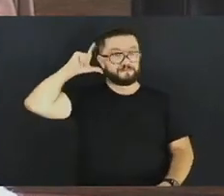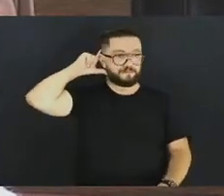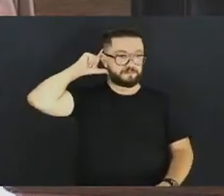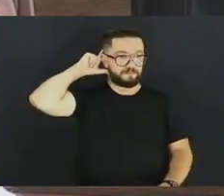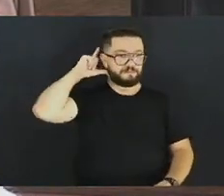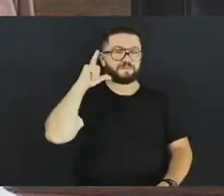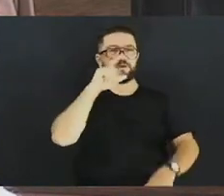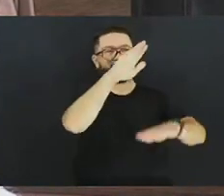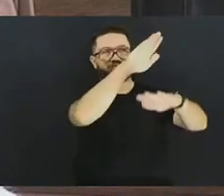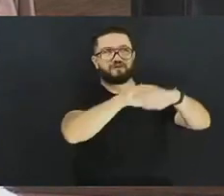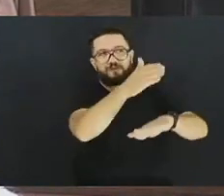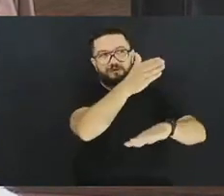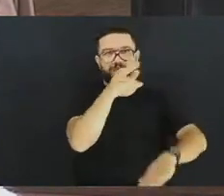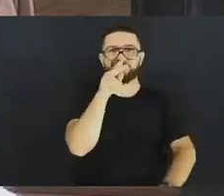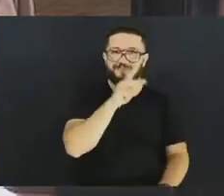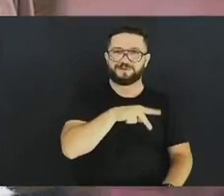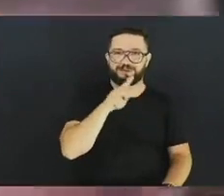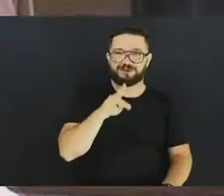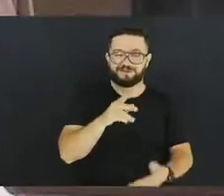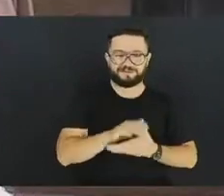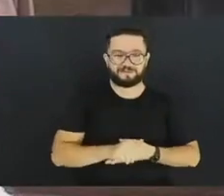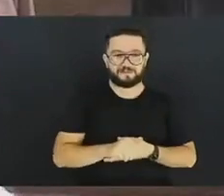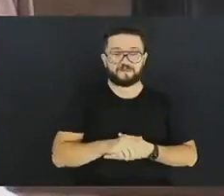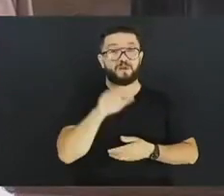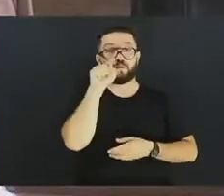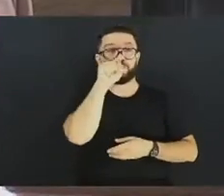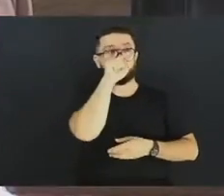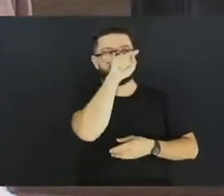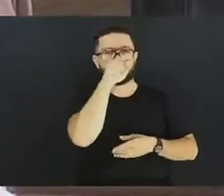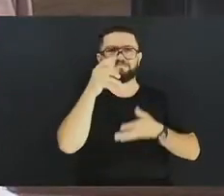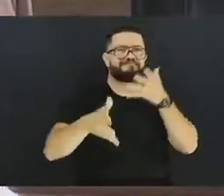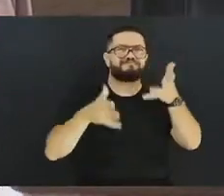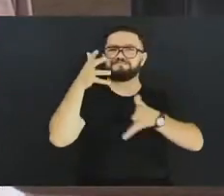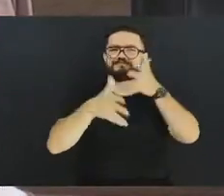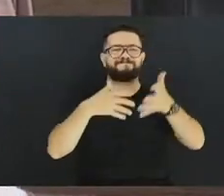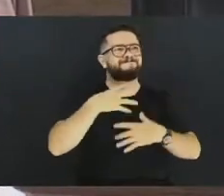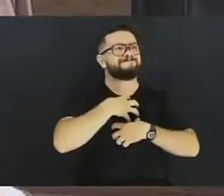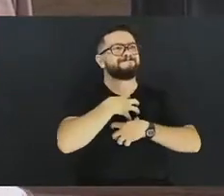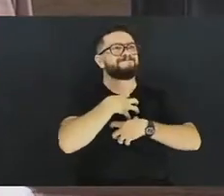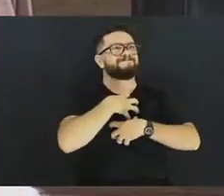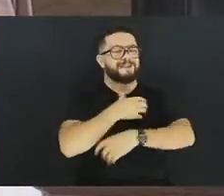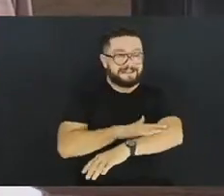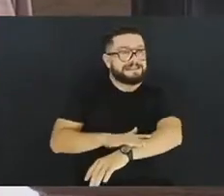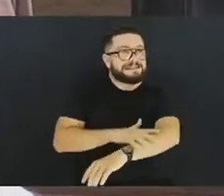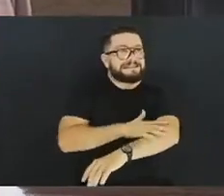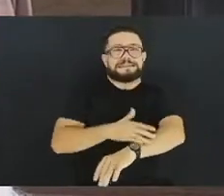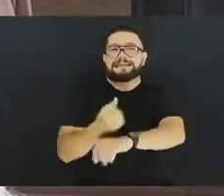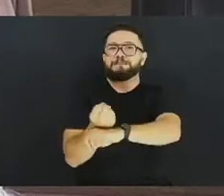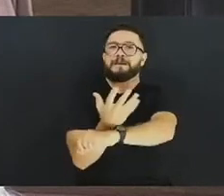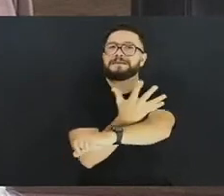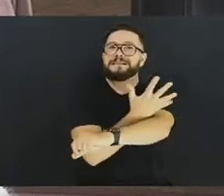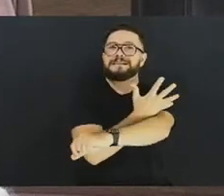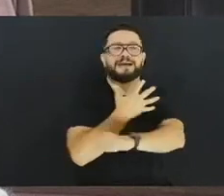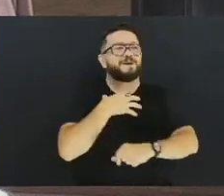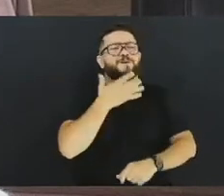para a gente sobre esse tema. Professor, a sua fala, a sua emoção, o seu entusiasmo são contagiantes. Foi muito gostoso ouvir o